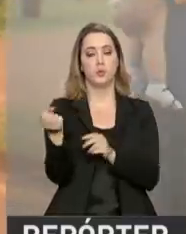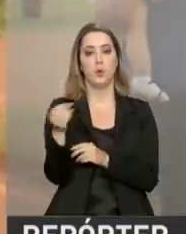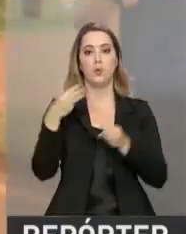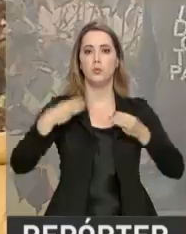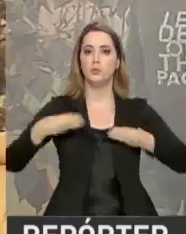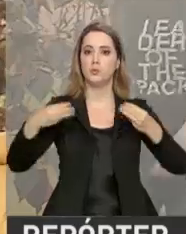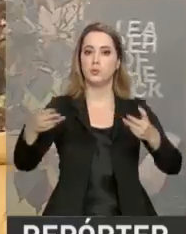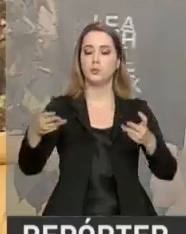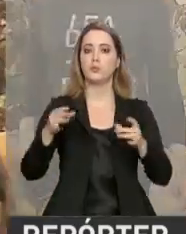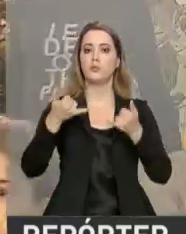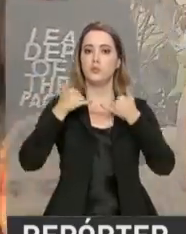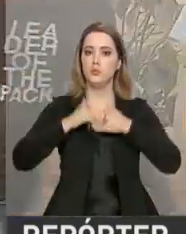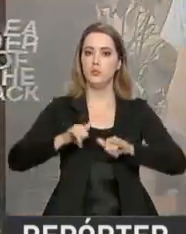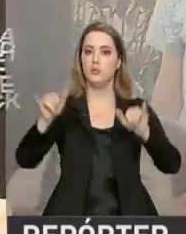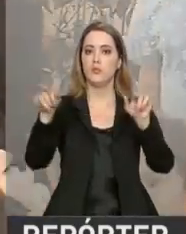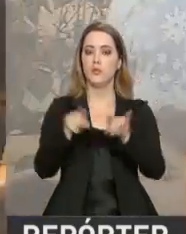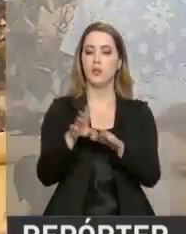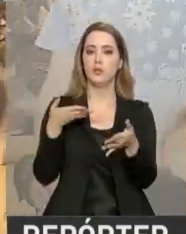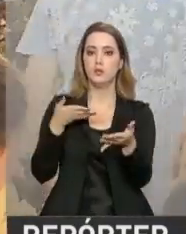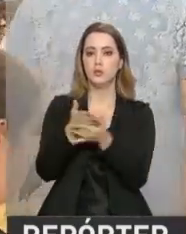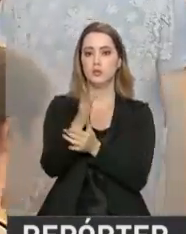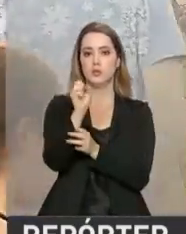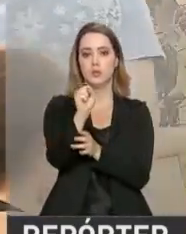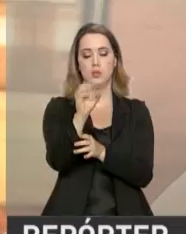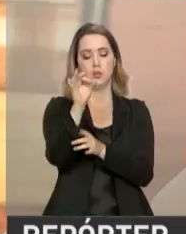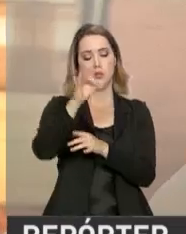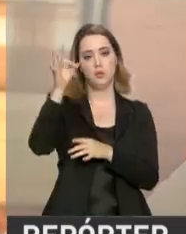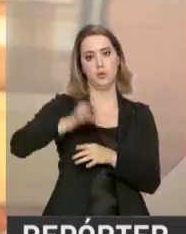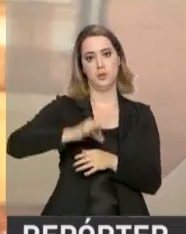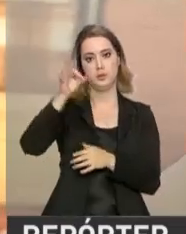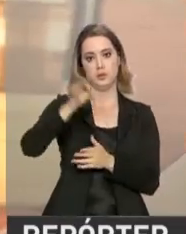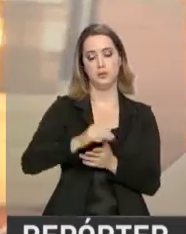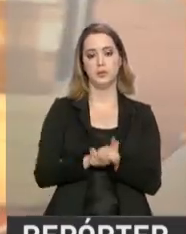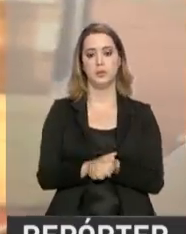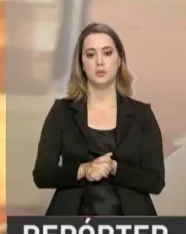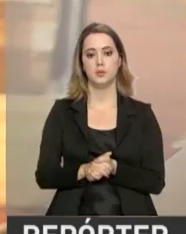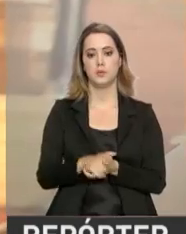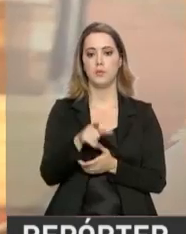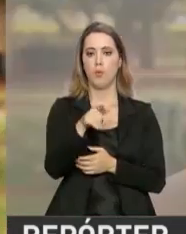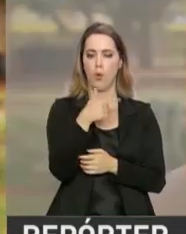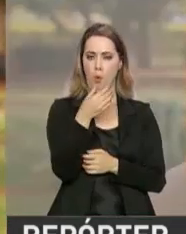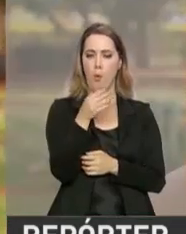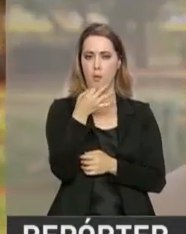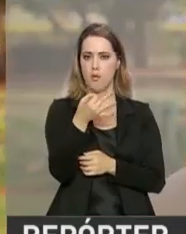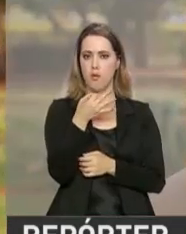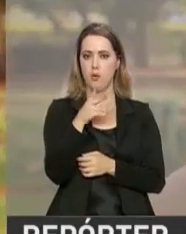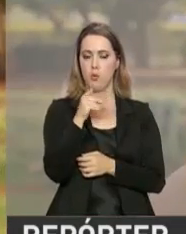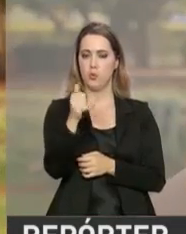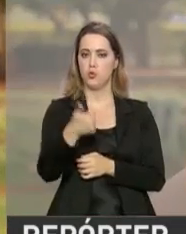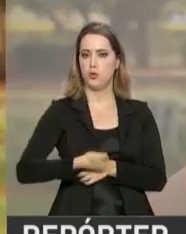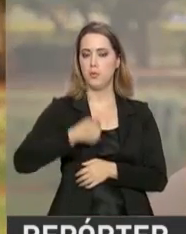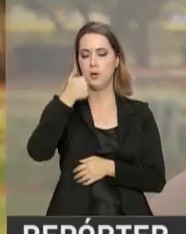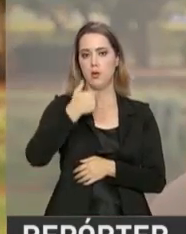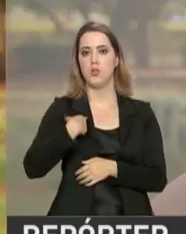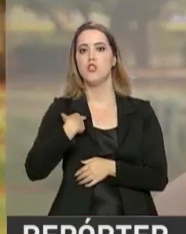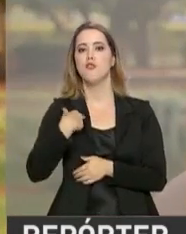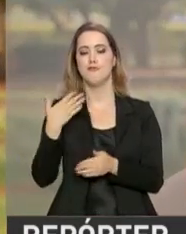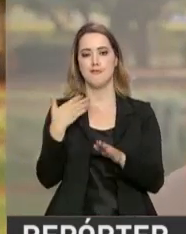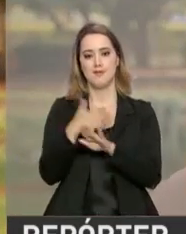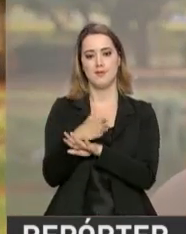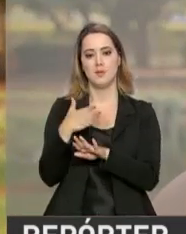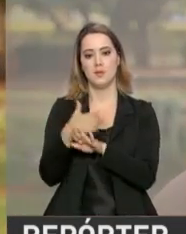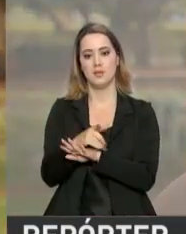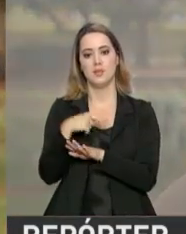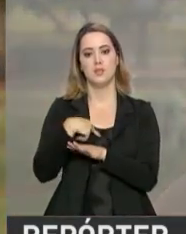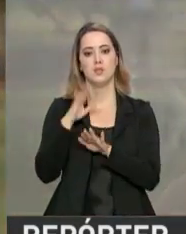Minas e Energia, a aprovação chega a 80%. Ah, eu acho que o dia fica mais longo. A gente acaba aproveitando aqui a parte aqui